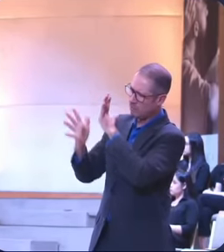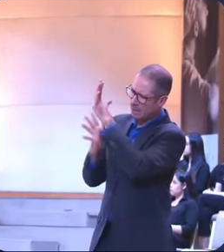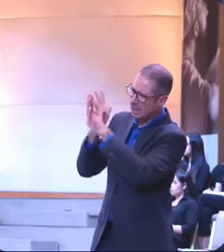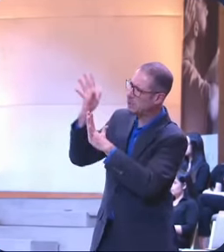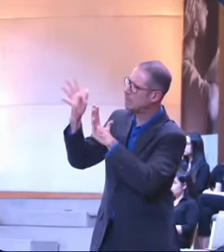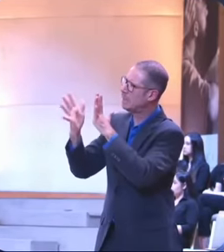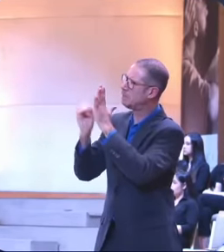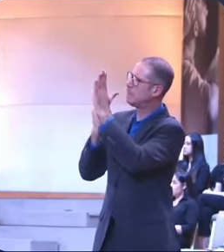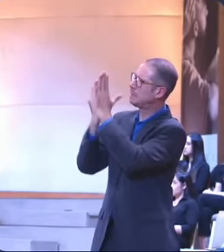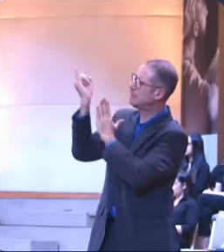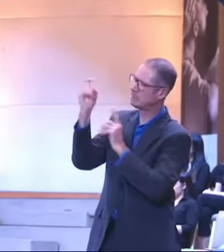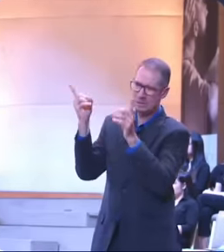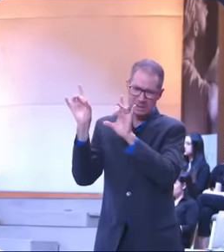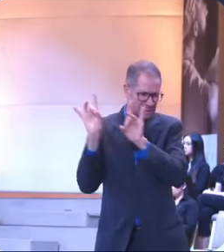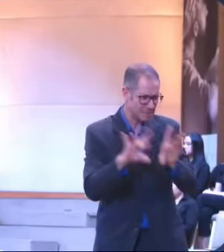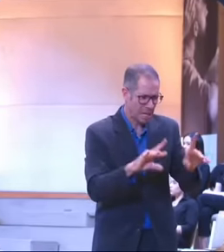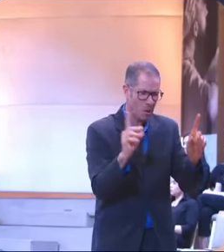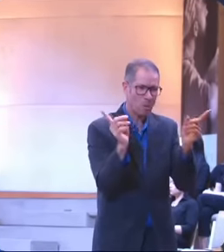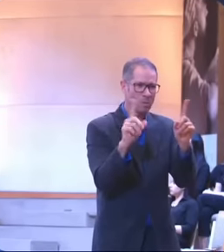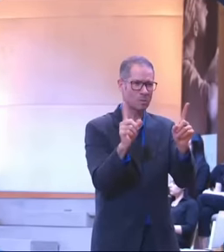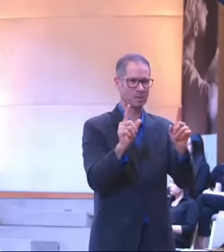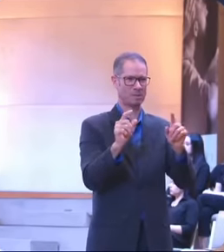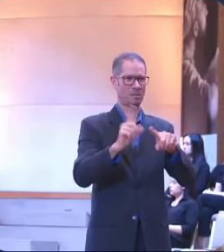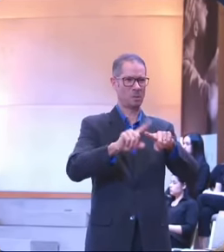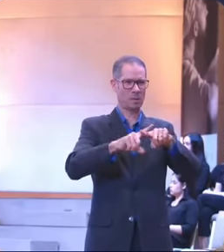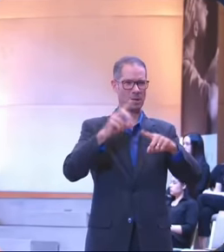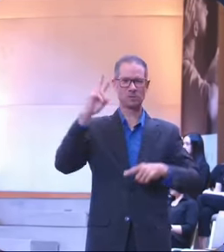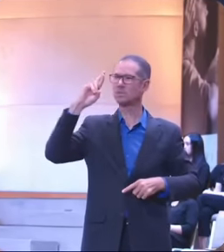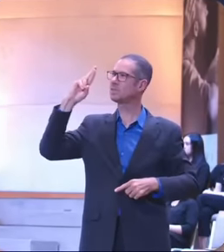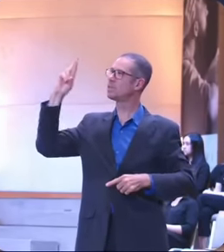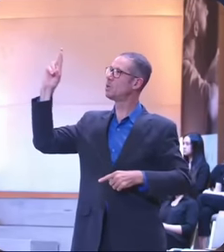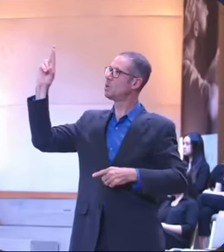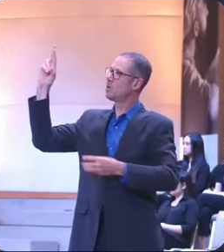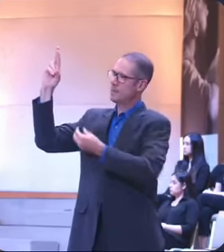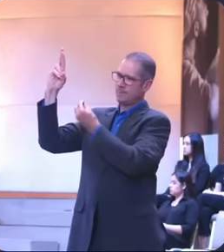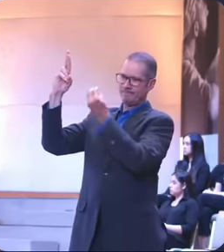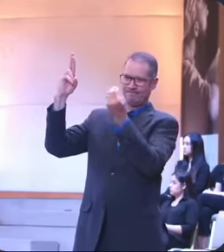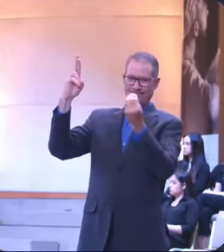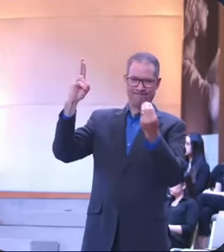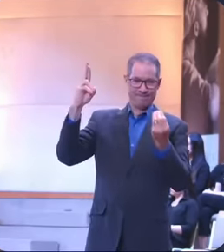não desista, porque o Senhor vai dar